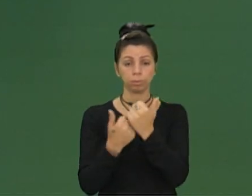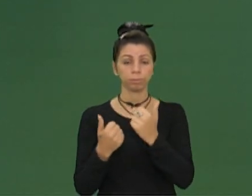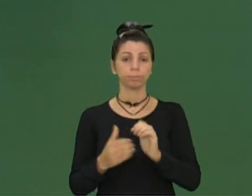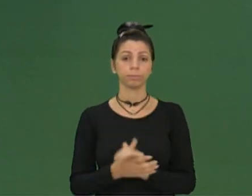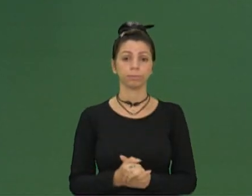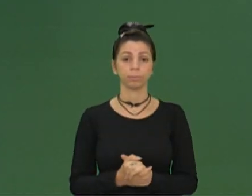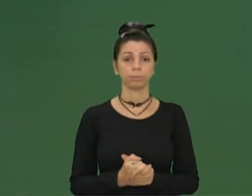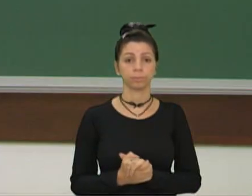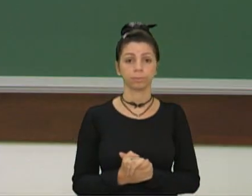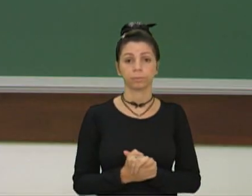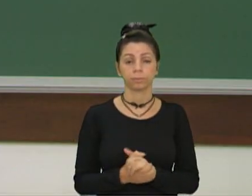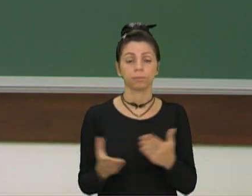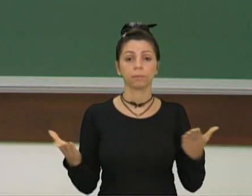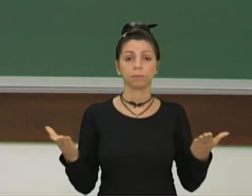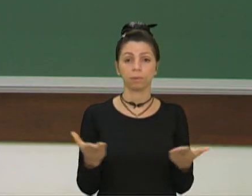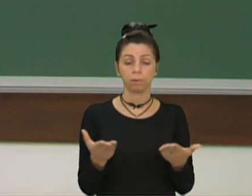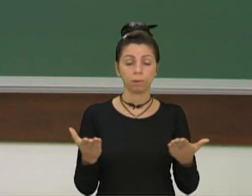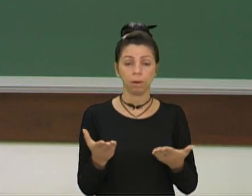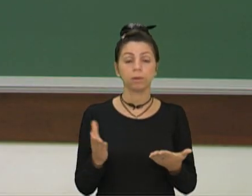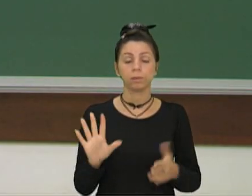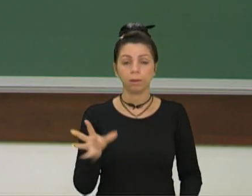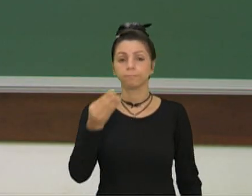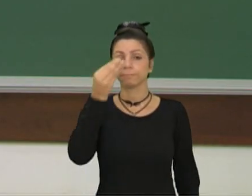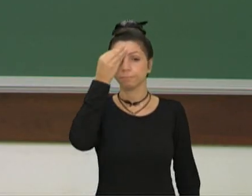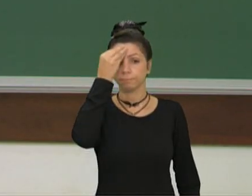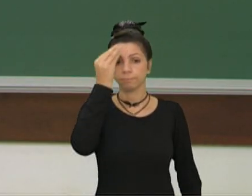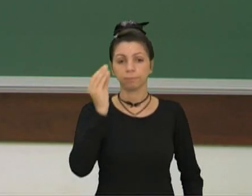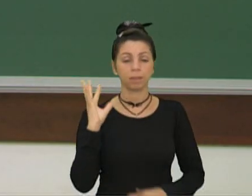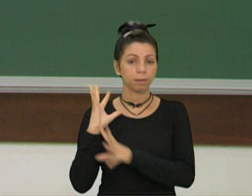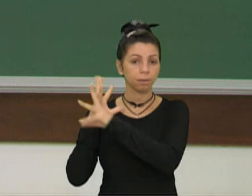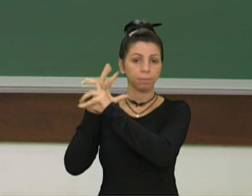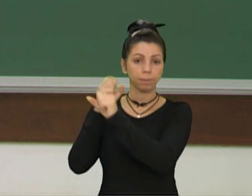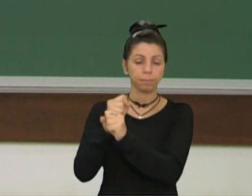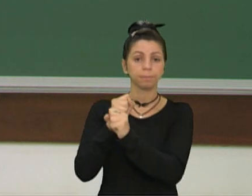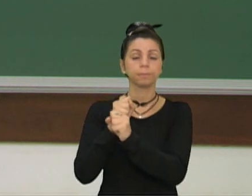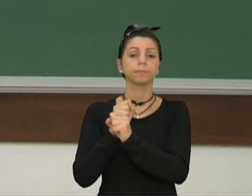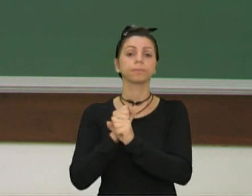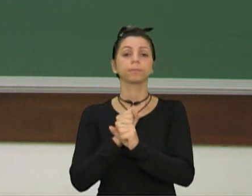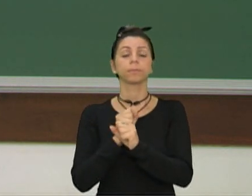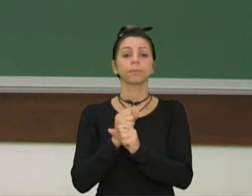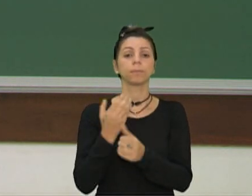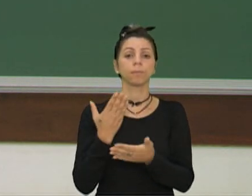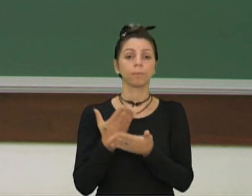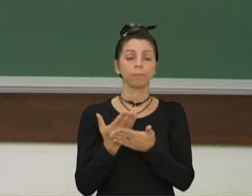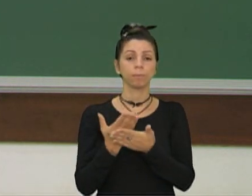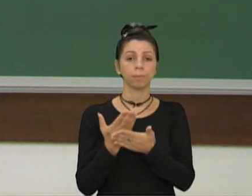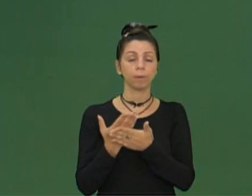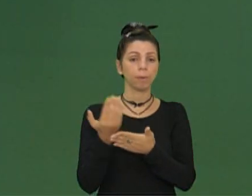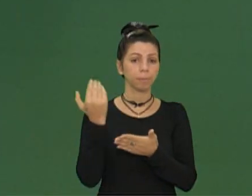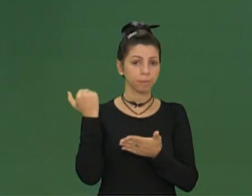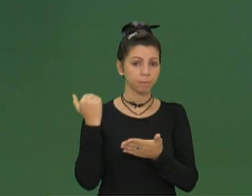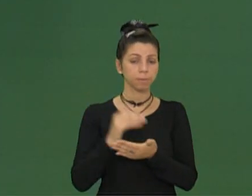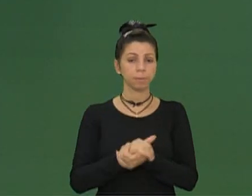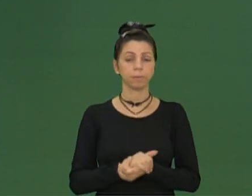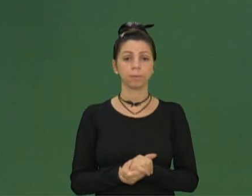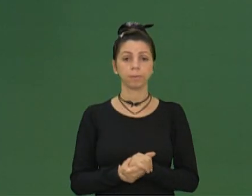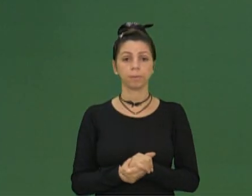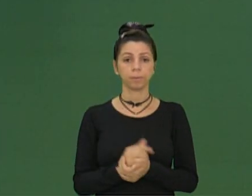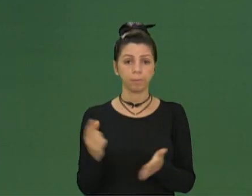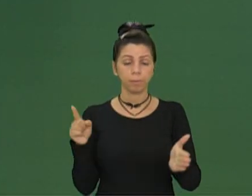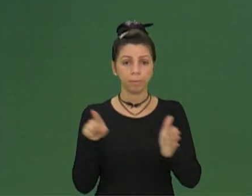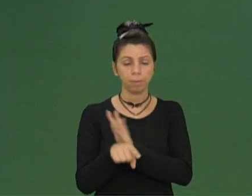E agora, como vocês já pegaram um pouquinho, já lembro muito bem da última aula, o que a gente vai fazer? Um